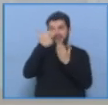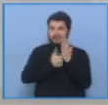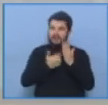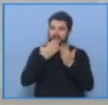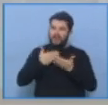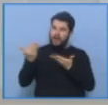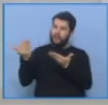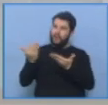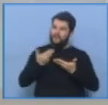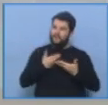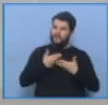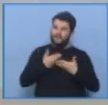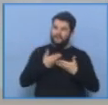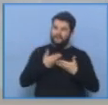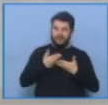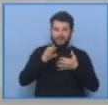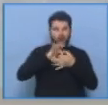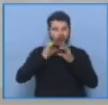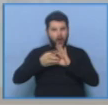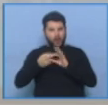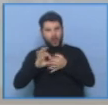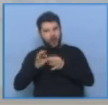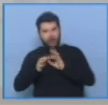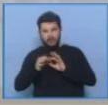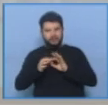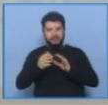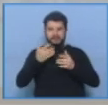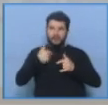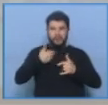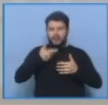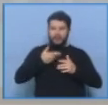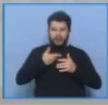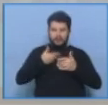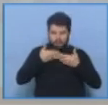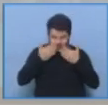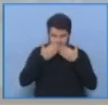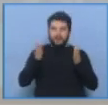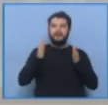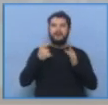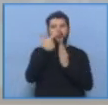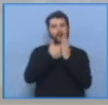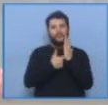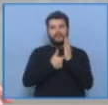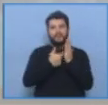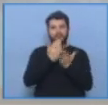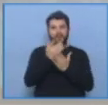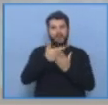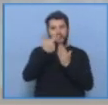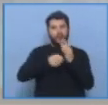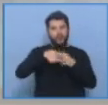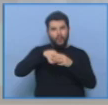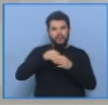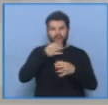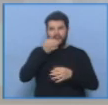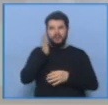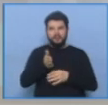nos convida a não nos deixarmos entrar nessa lógica de vitimização, não é? Acho que relativamente assim ao texto, não só para este contexto daquilo